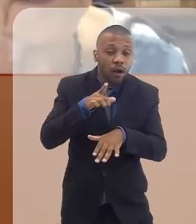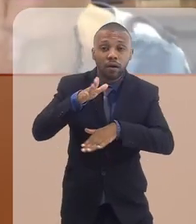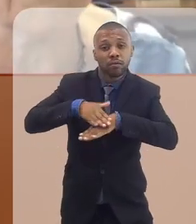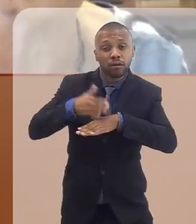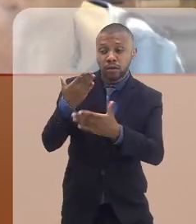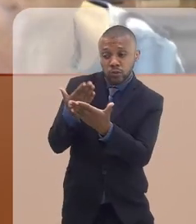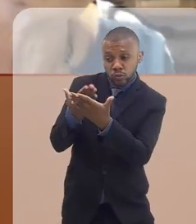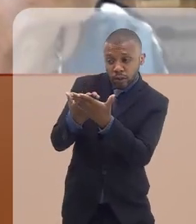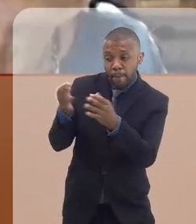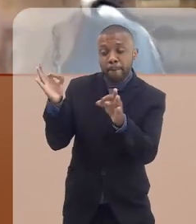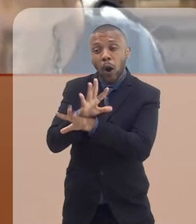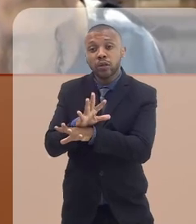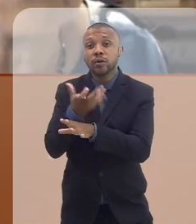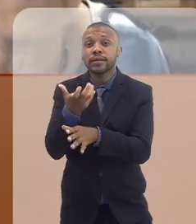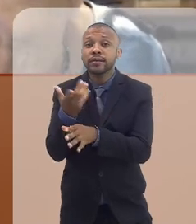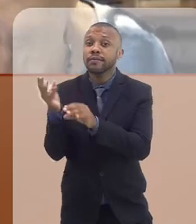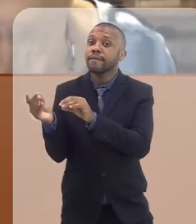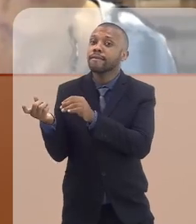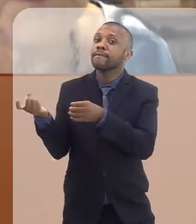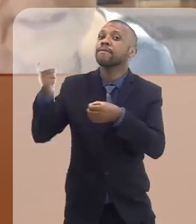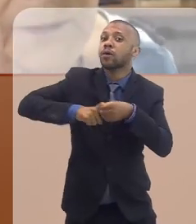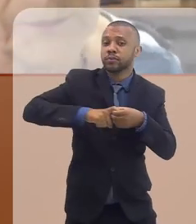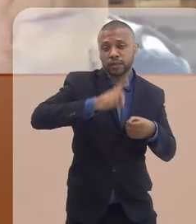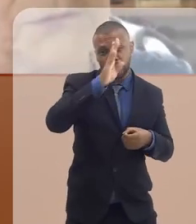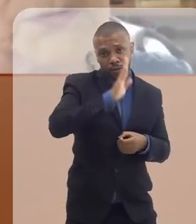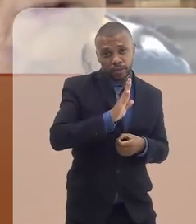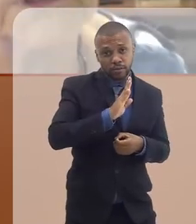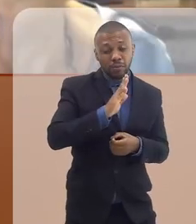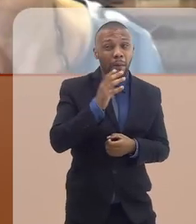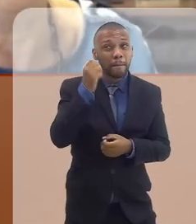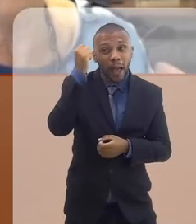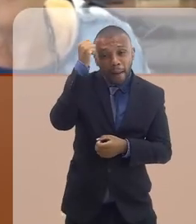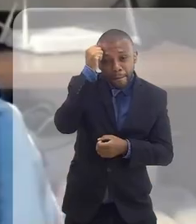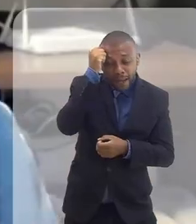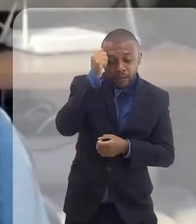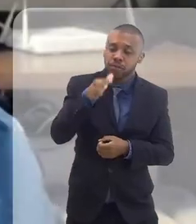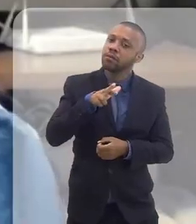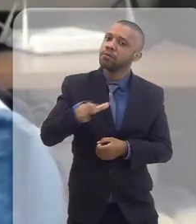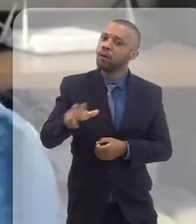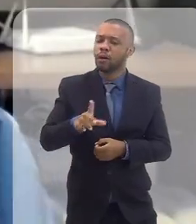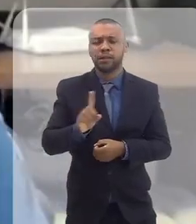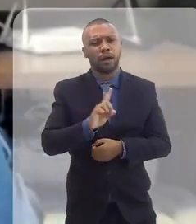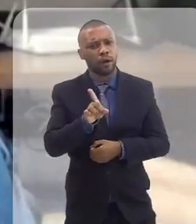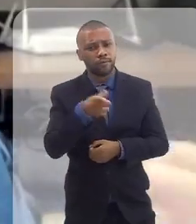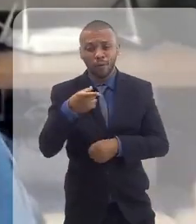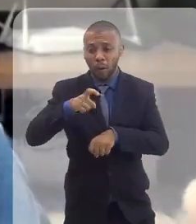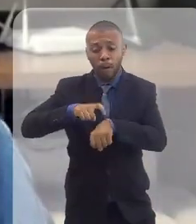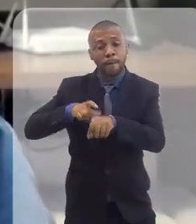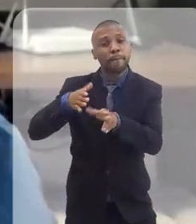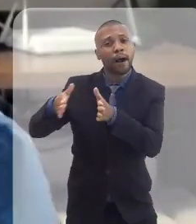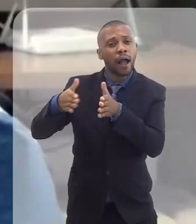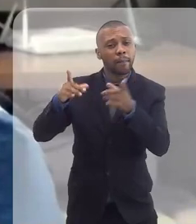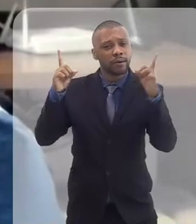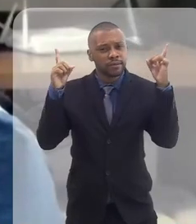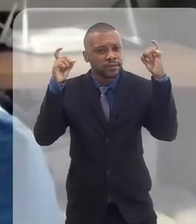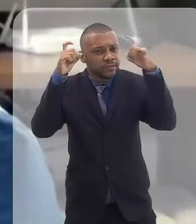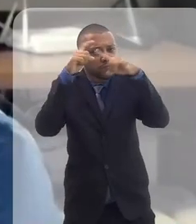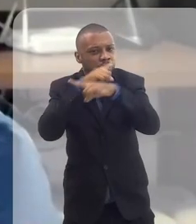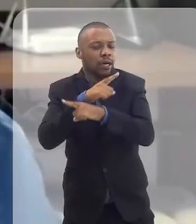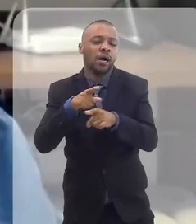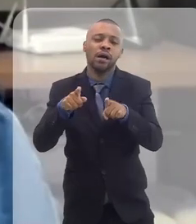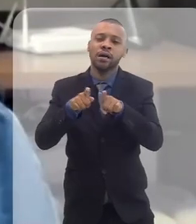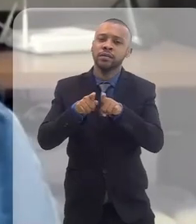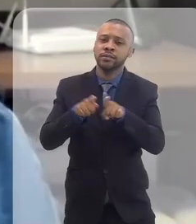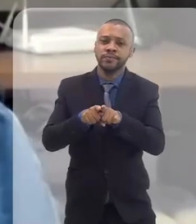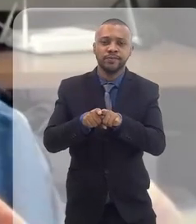o que eu precisava fazer e quis voltar. Não me arrependo. Não me arrependo. Foi uma época também